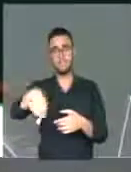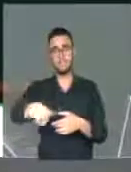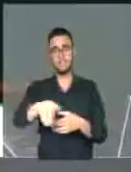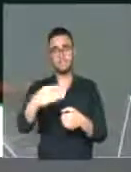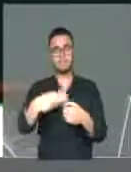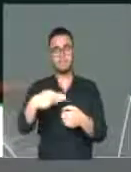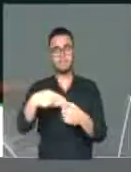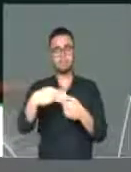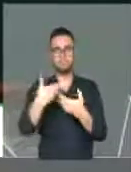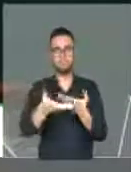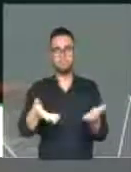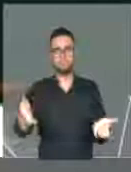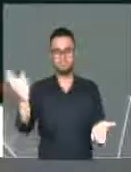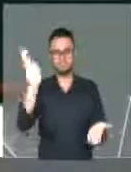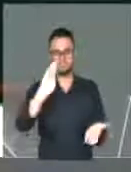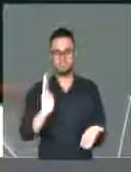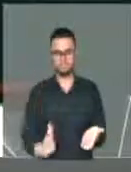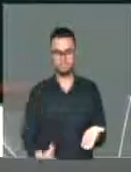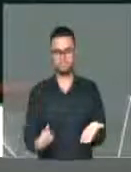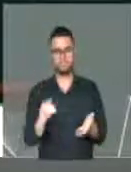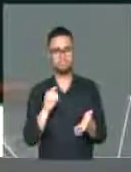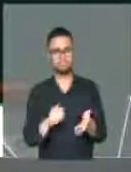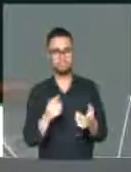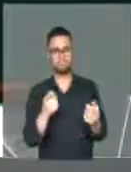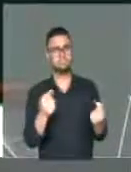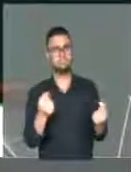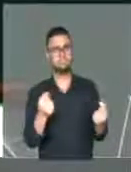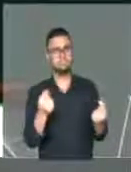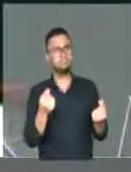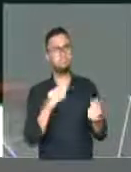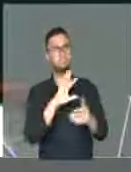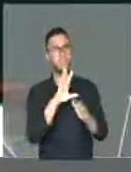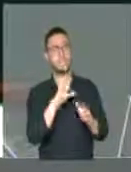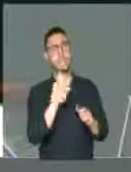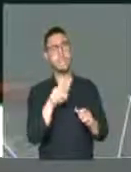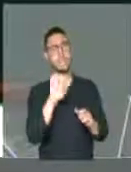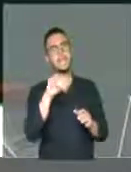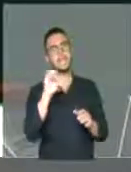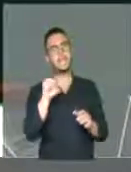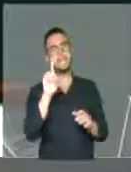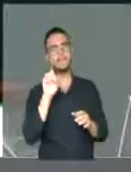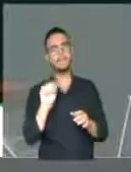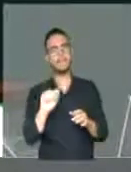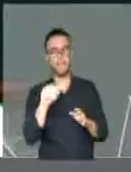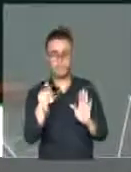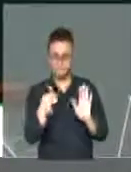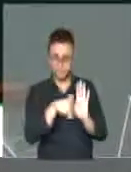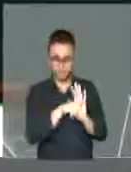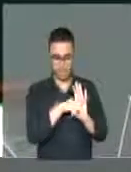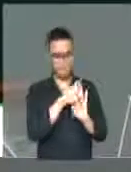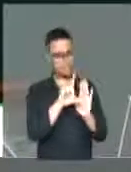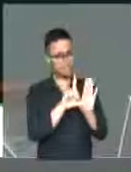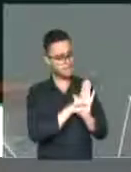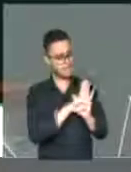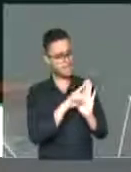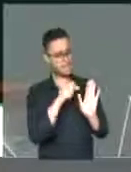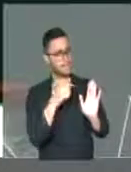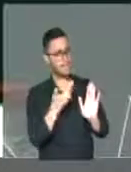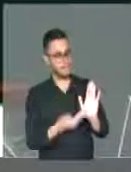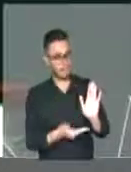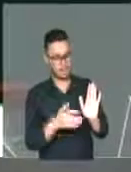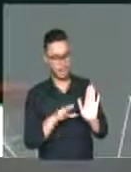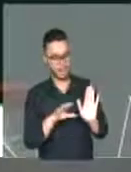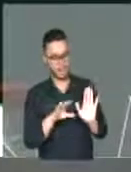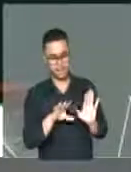do nosso país, são emendas parlamentares que estão na lei e